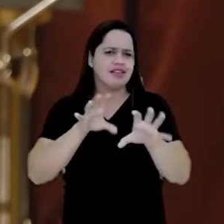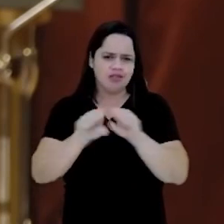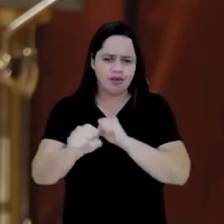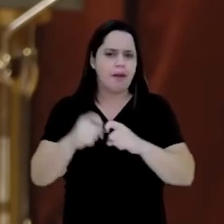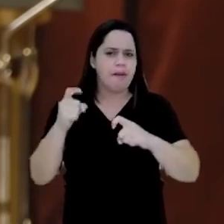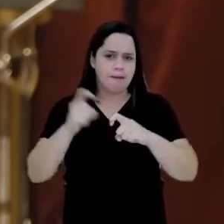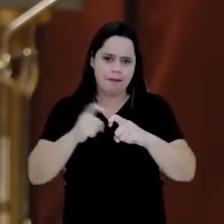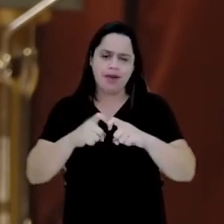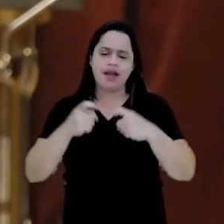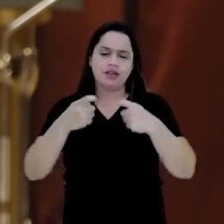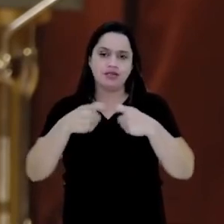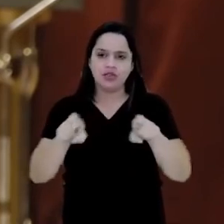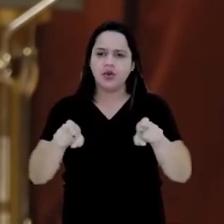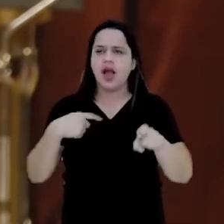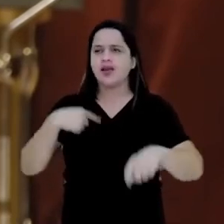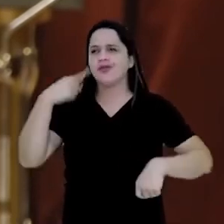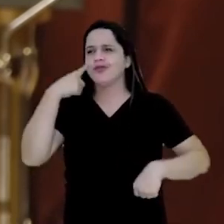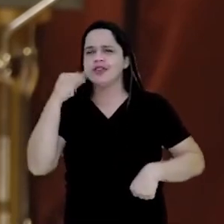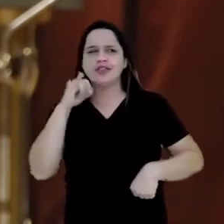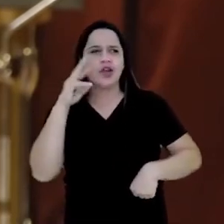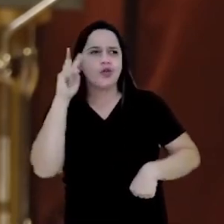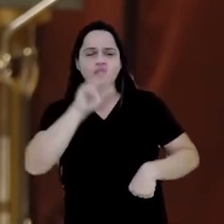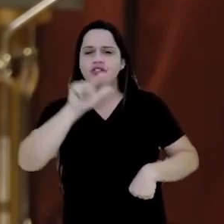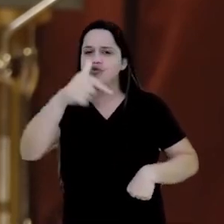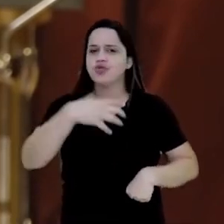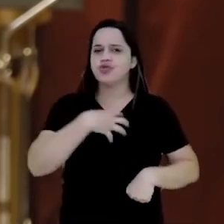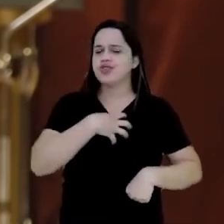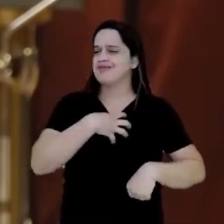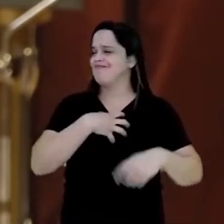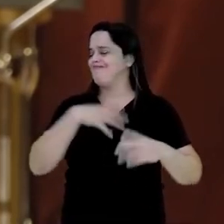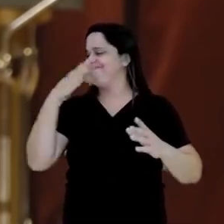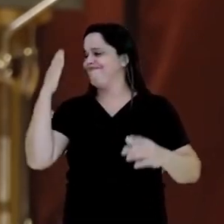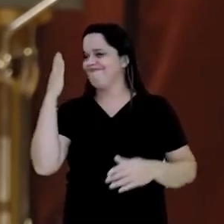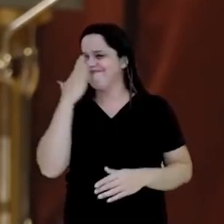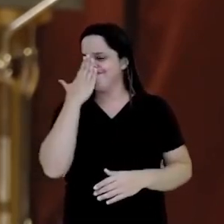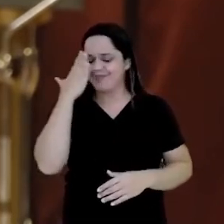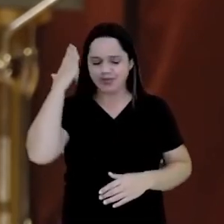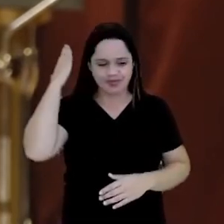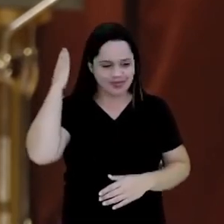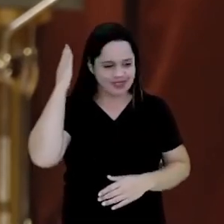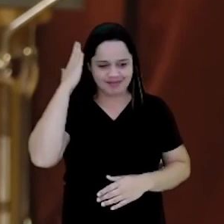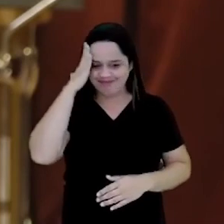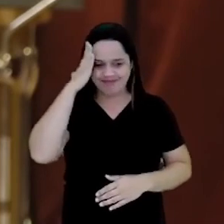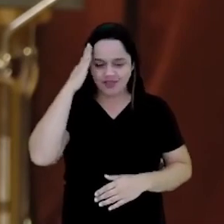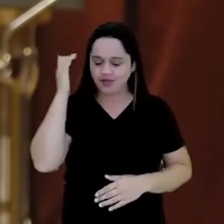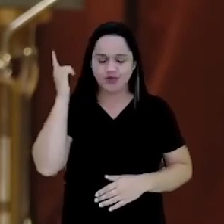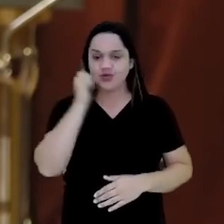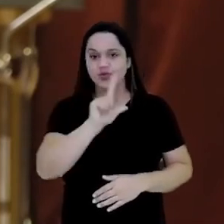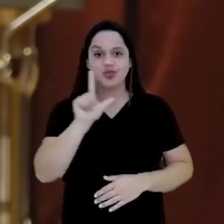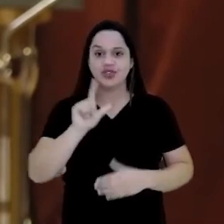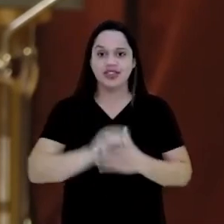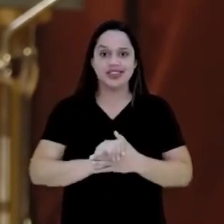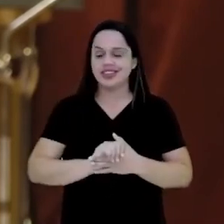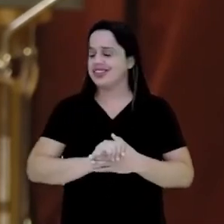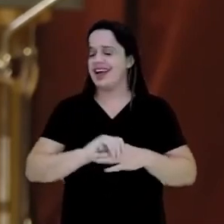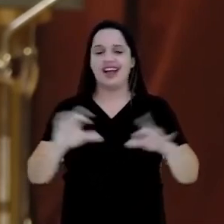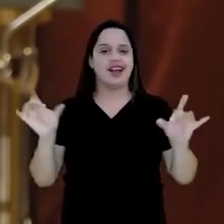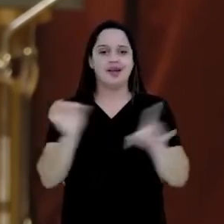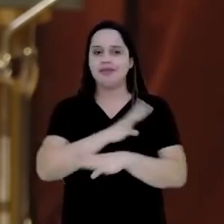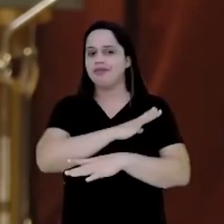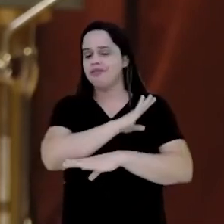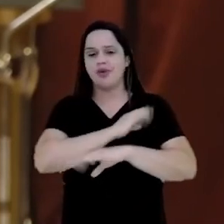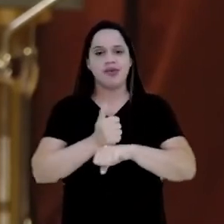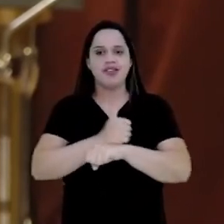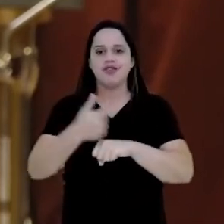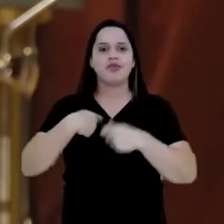botei na cabeça não tem que se eu ver de outro jeito nunca vão conseguir ferrou minha